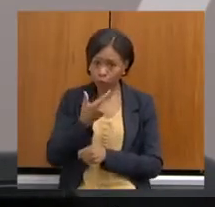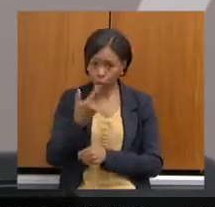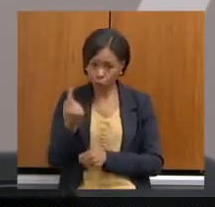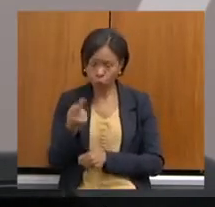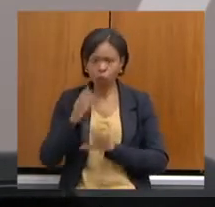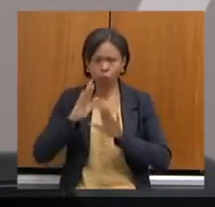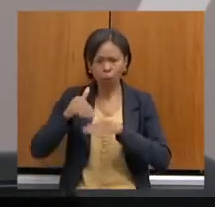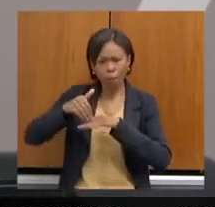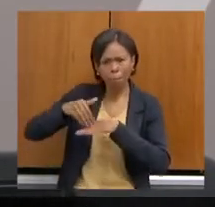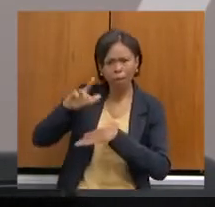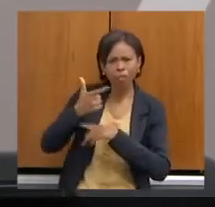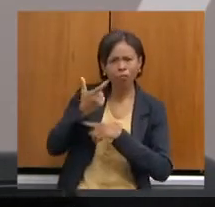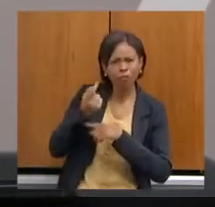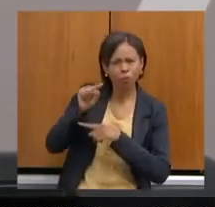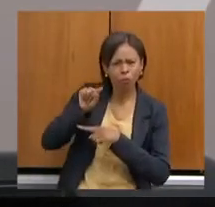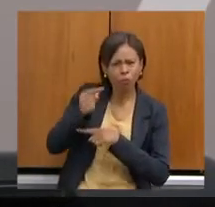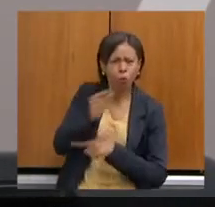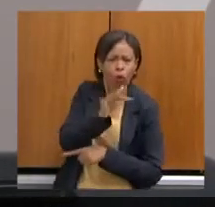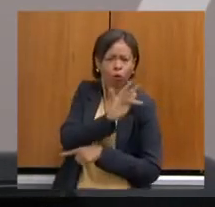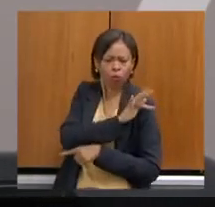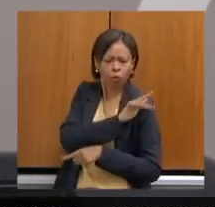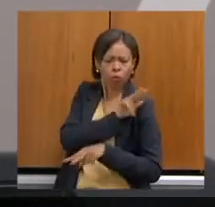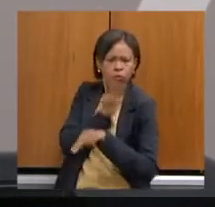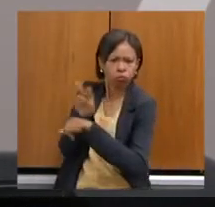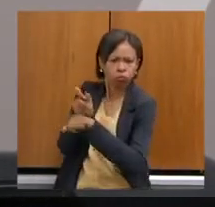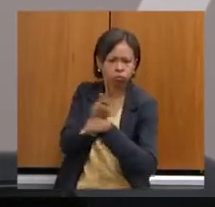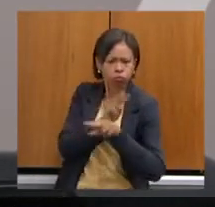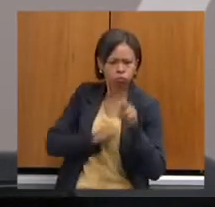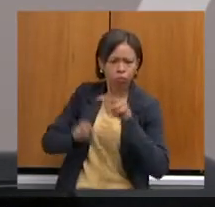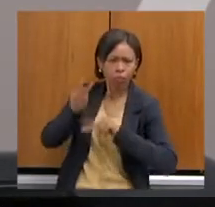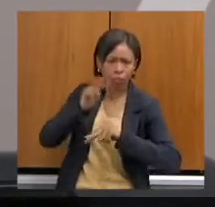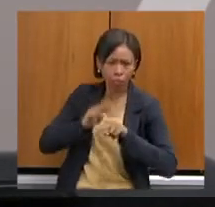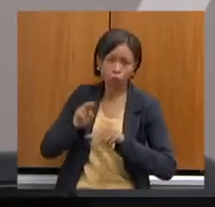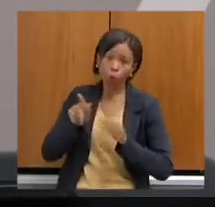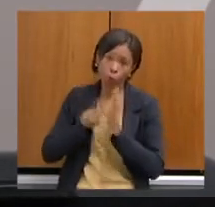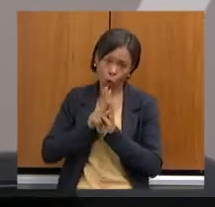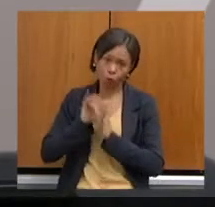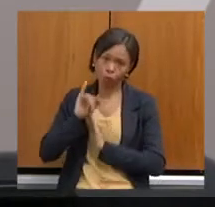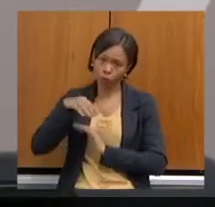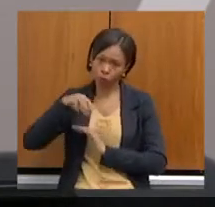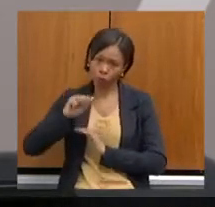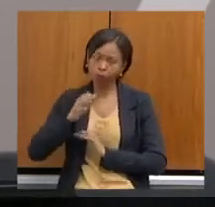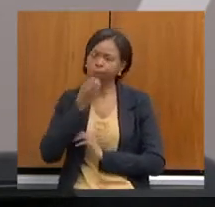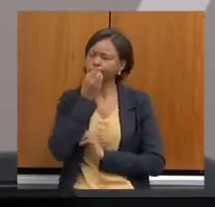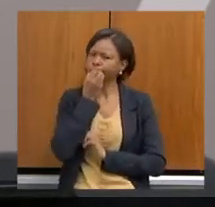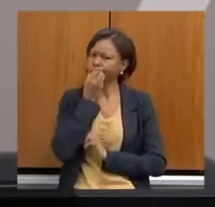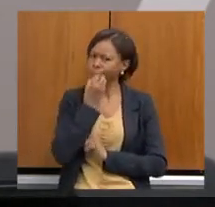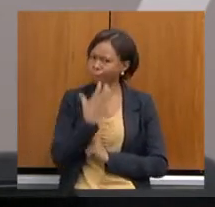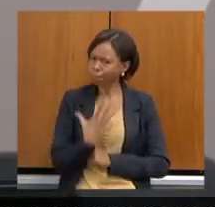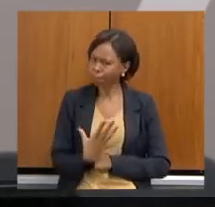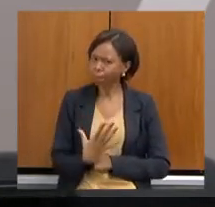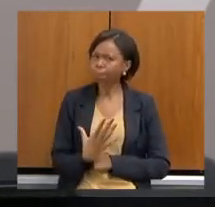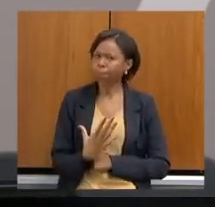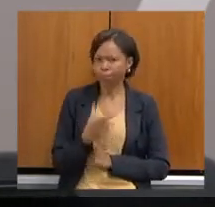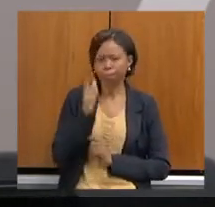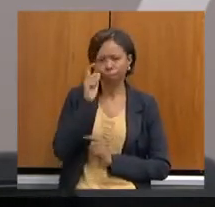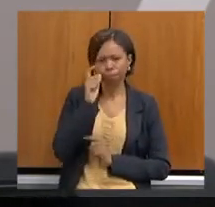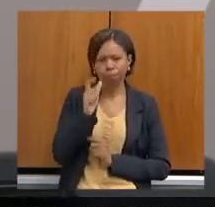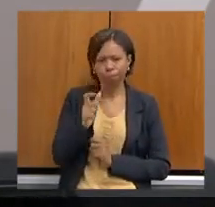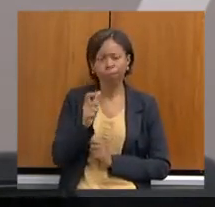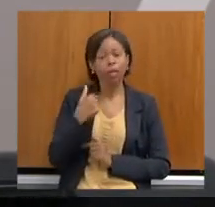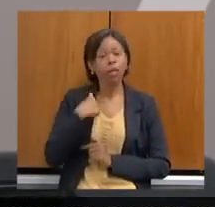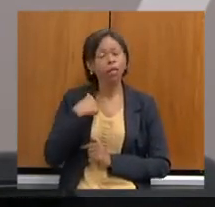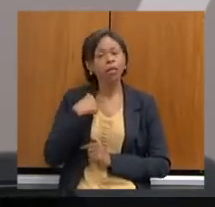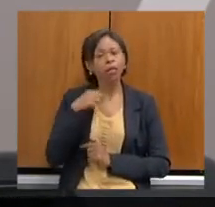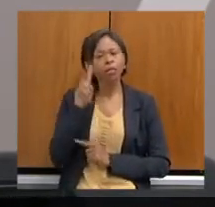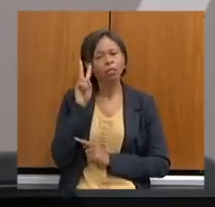mil fiscalizações do IMA eu acho muito bom muito interessante e